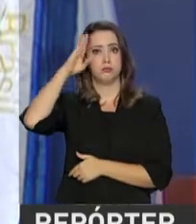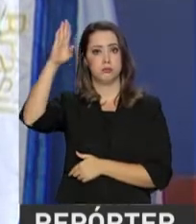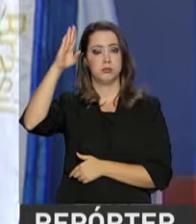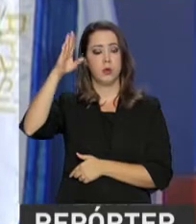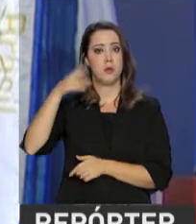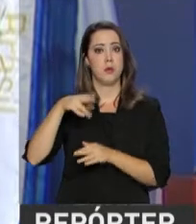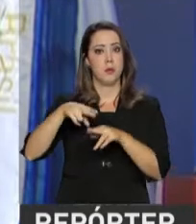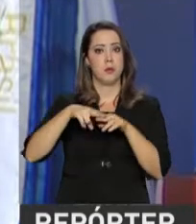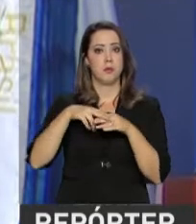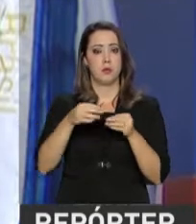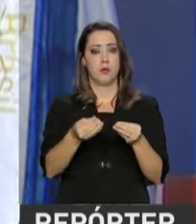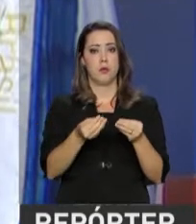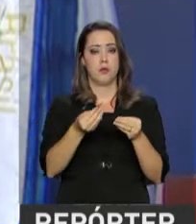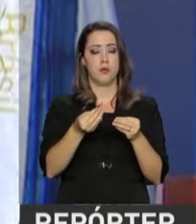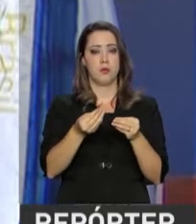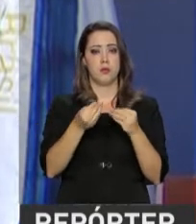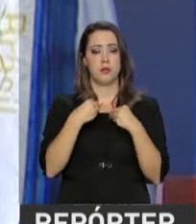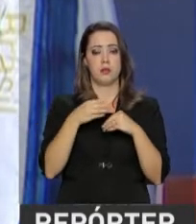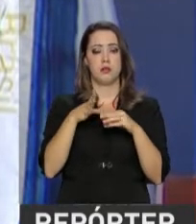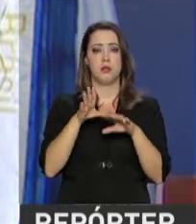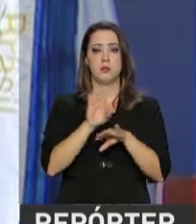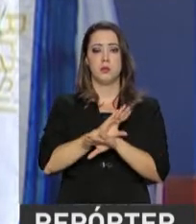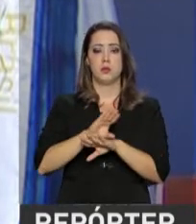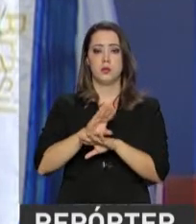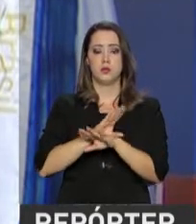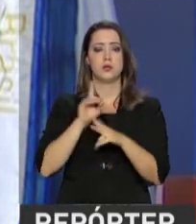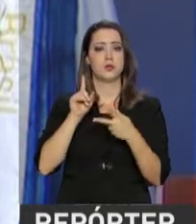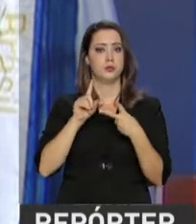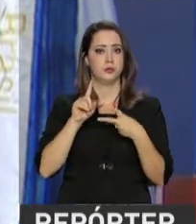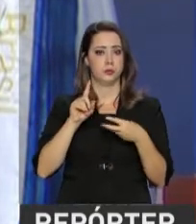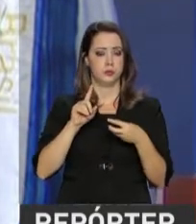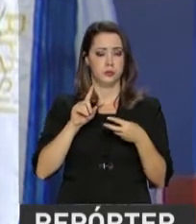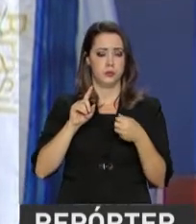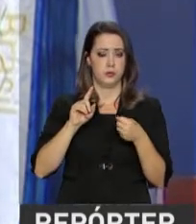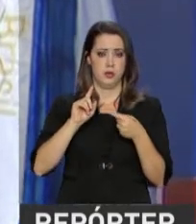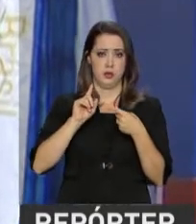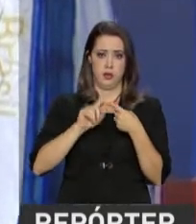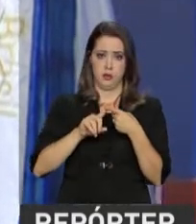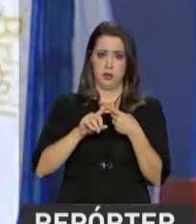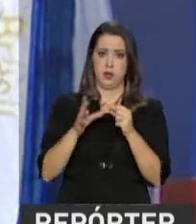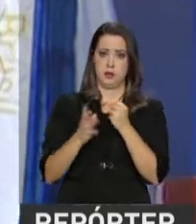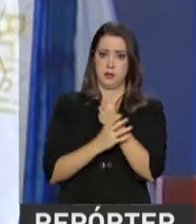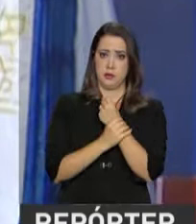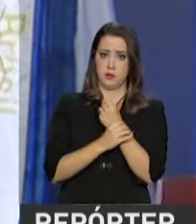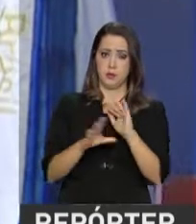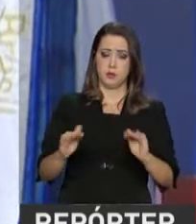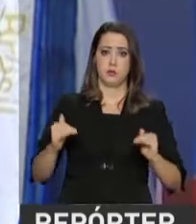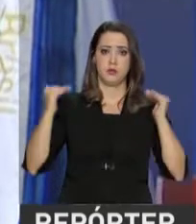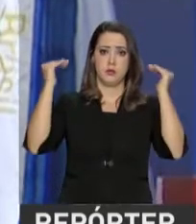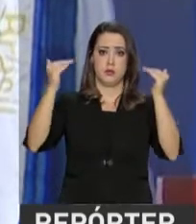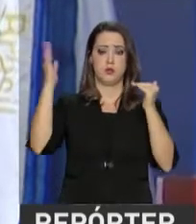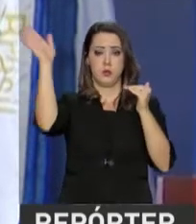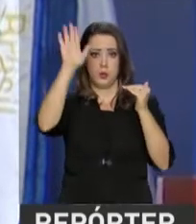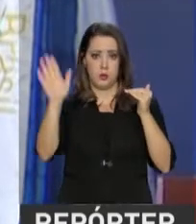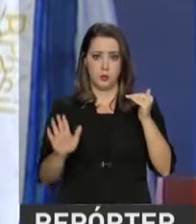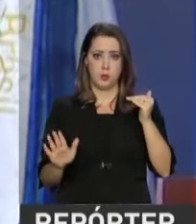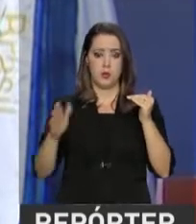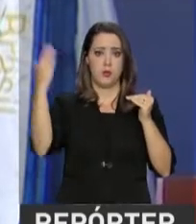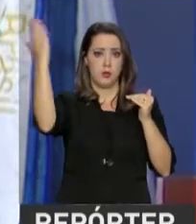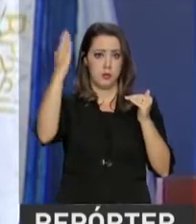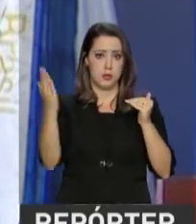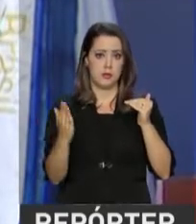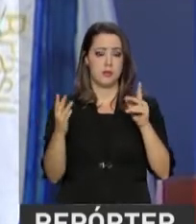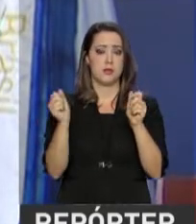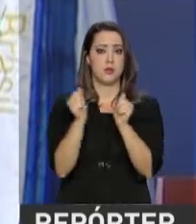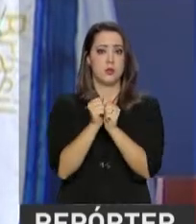da constituição brasileira que é de assegurar a soberania manter o território e em como